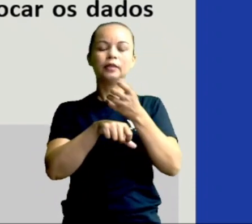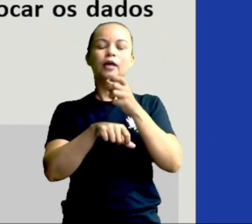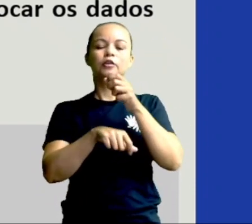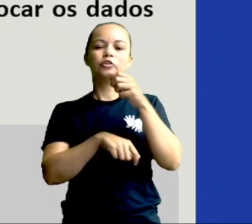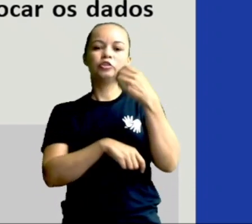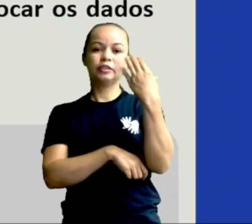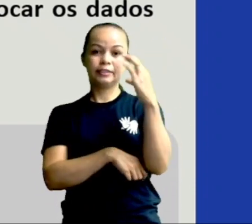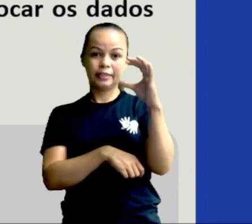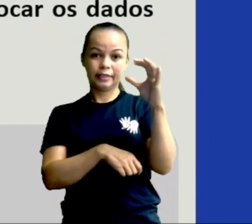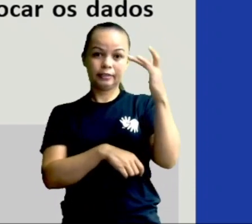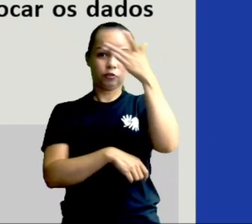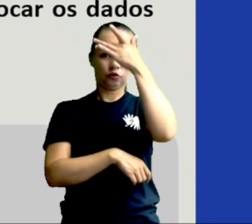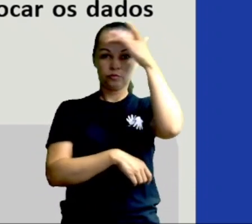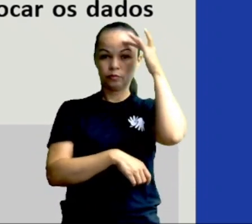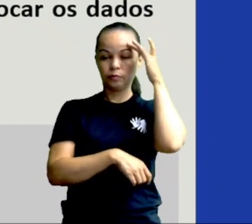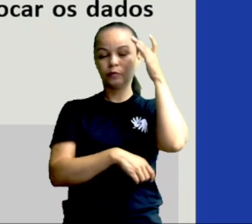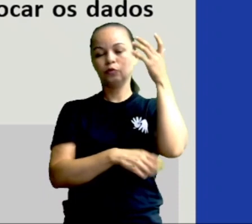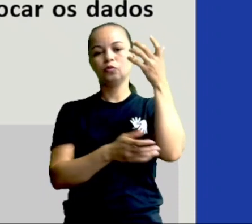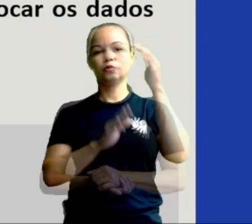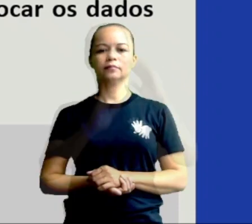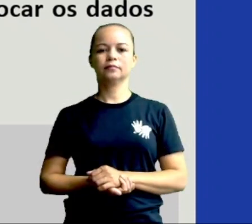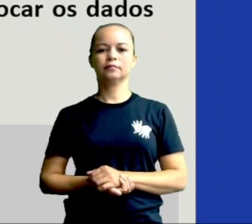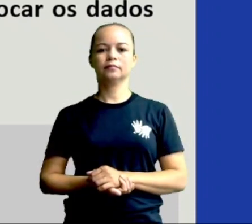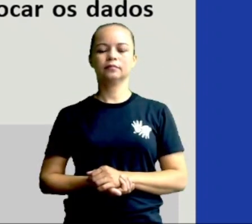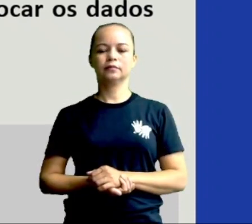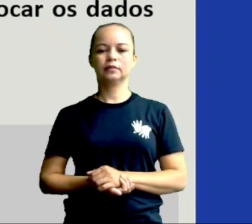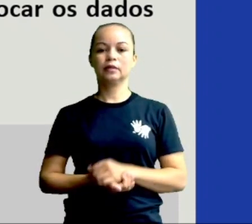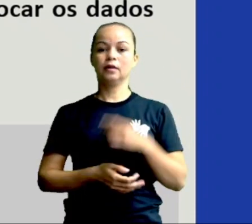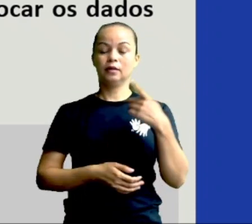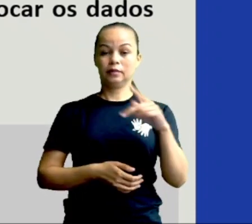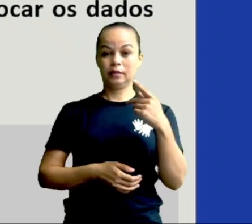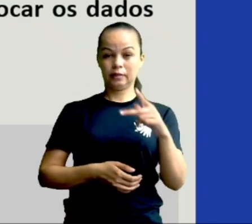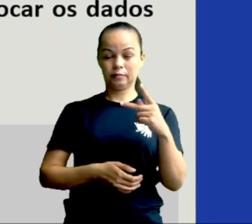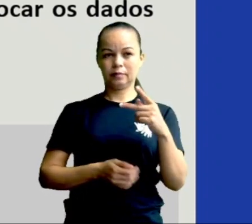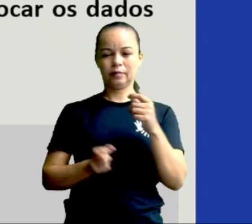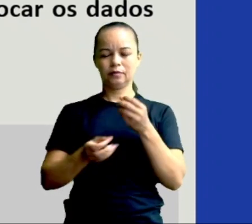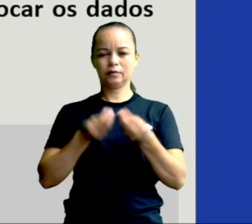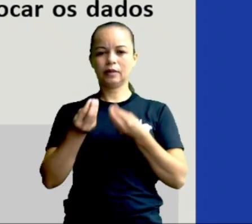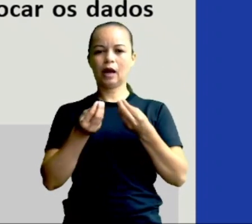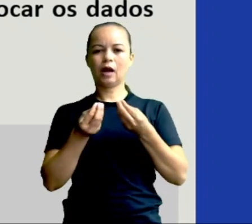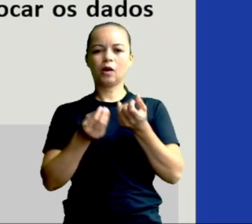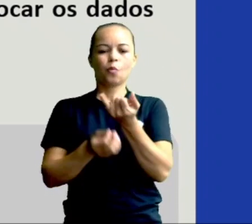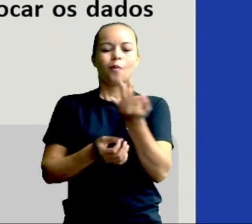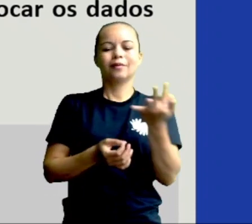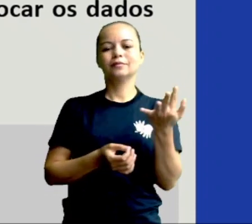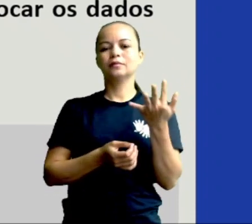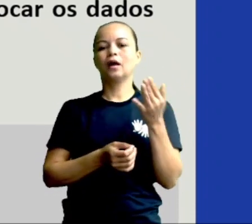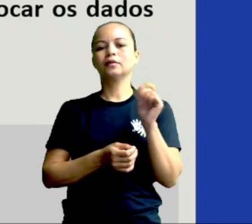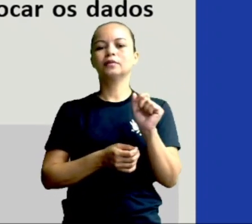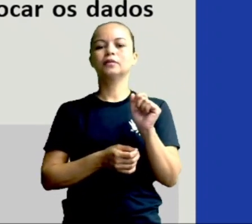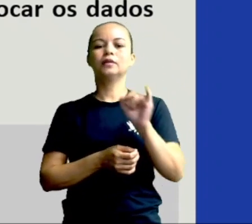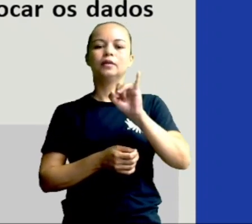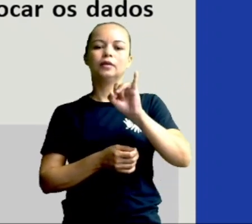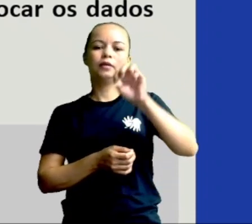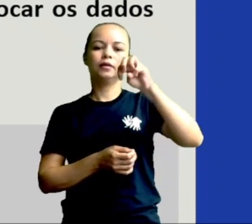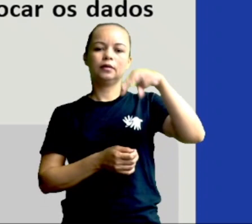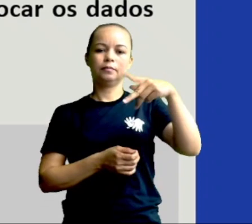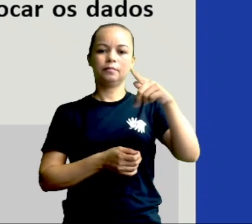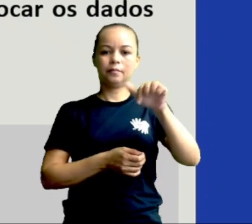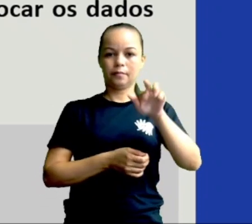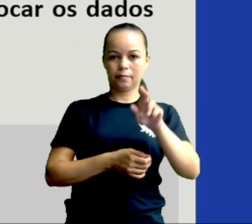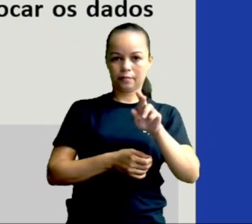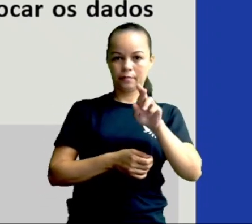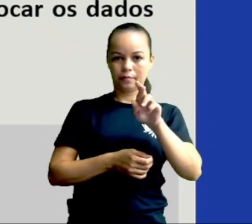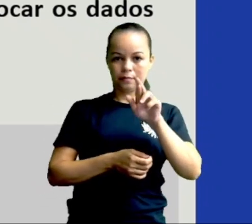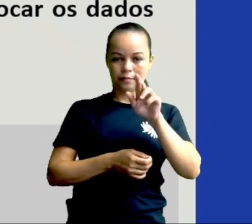de uma escola foi listada a seguir. Então, vamos ver aí. Nesse primeiro caso, a quantidade ímpar de elementos, né, a gente